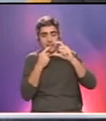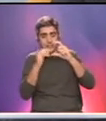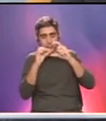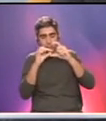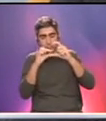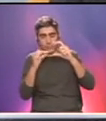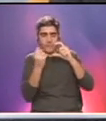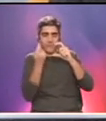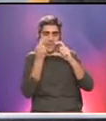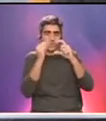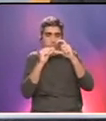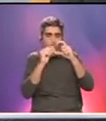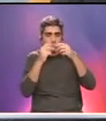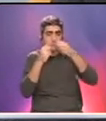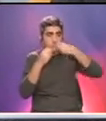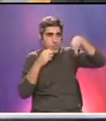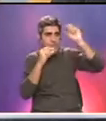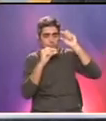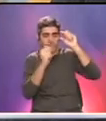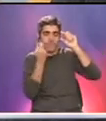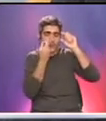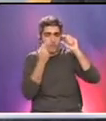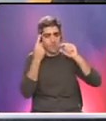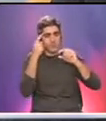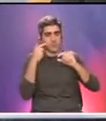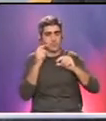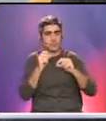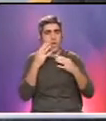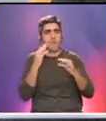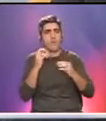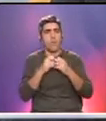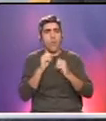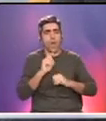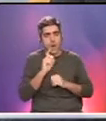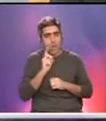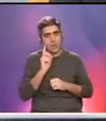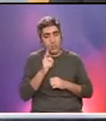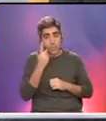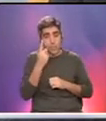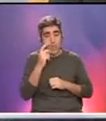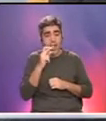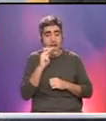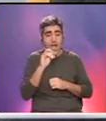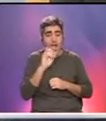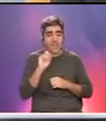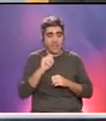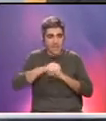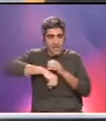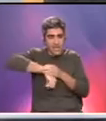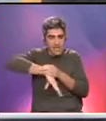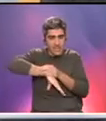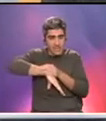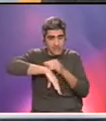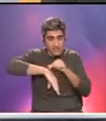isto, as pessoas às vezes têm uma raiz e pensam que ter uma raiz é uma coisa normal, não tem problema nenhum. Uma raiz, sem ser tratada, é sempre um foco de infecção.